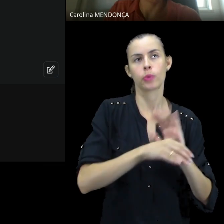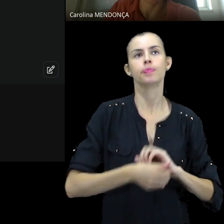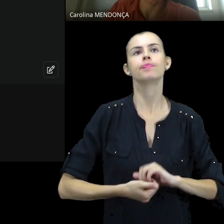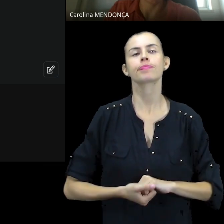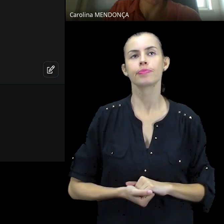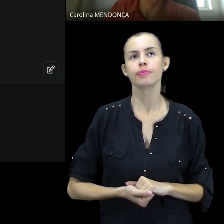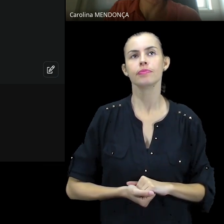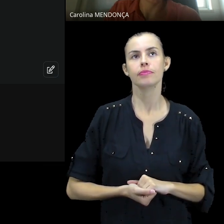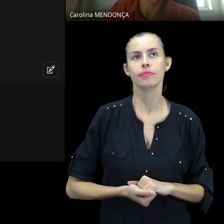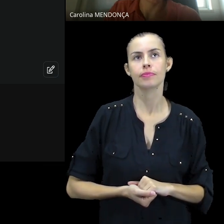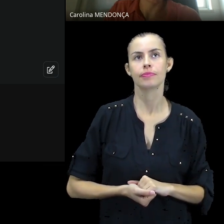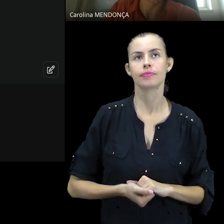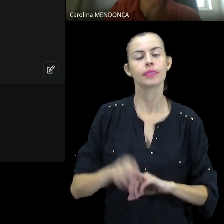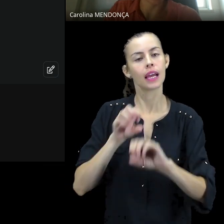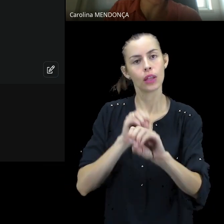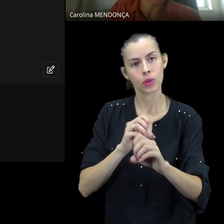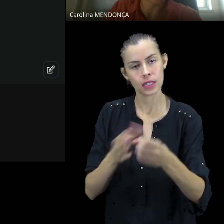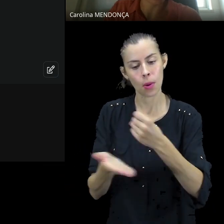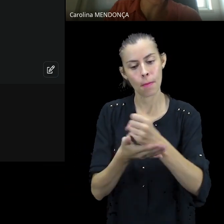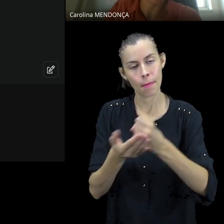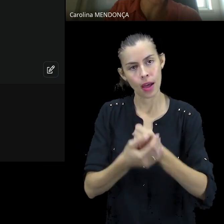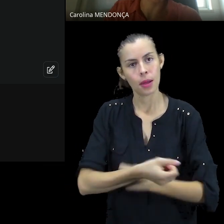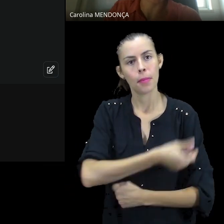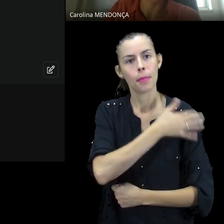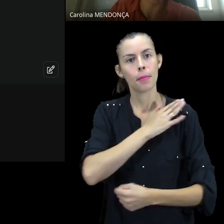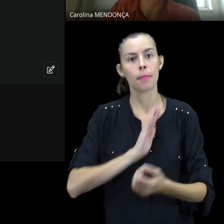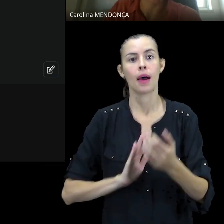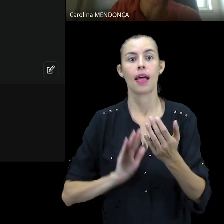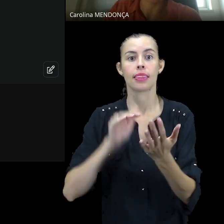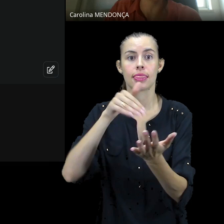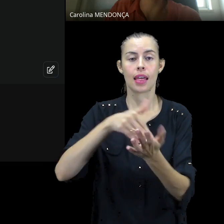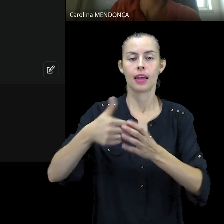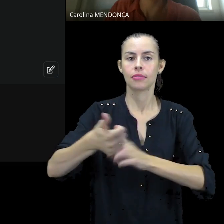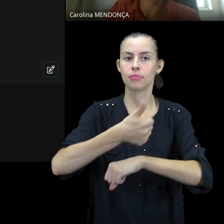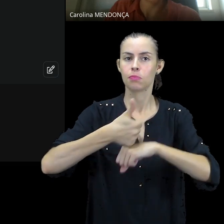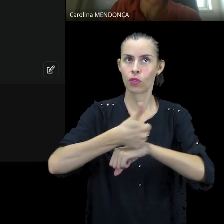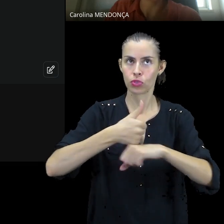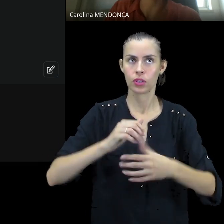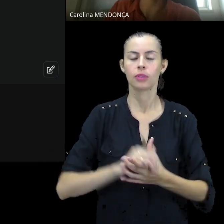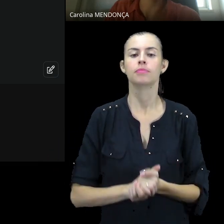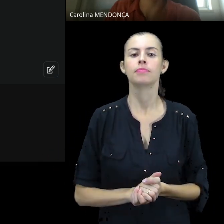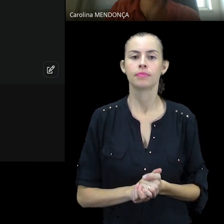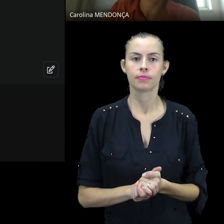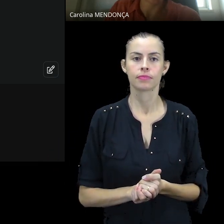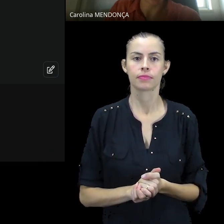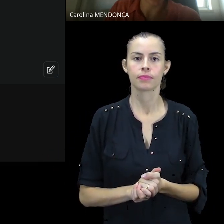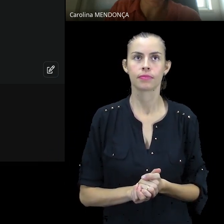educação em direitos humanos nos currículos dos cursos, educação básica e superior, e aí também apresenta